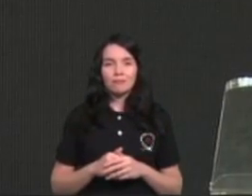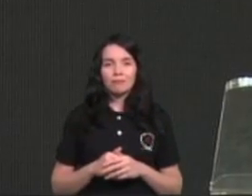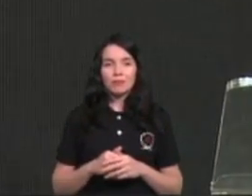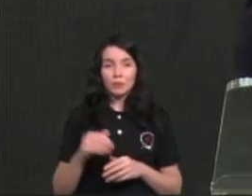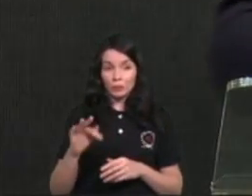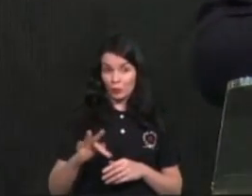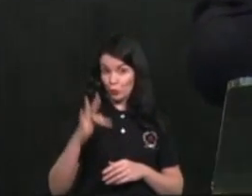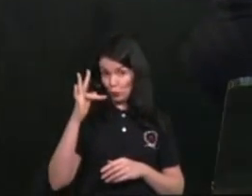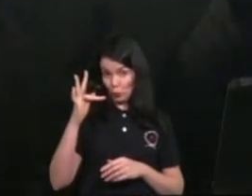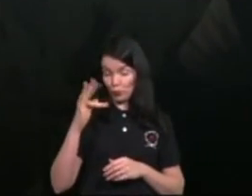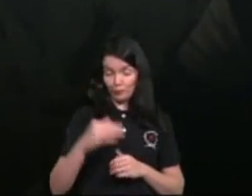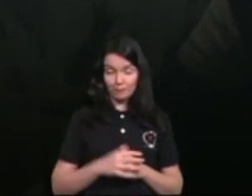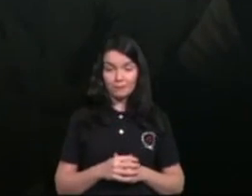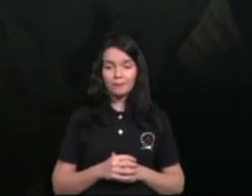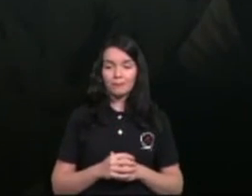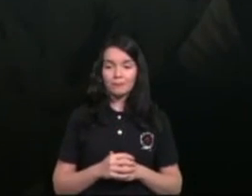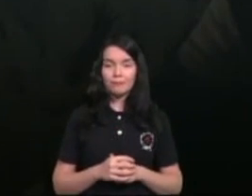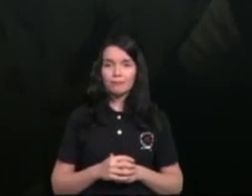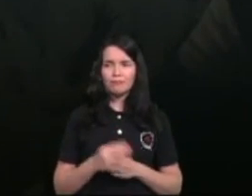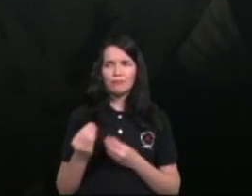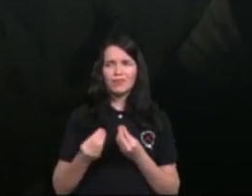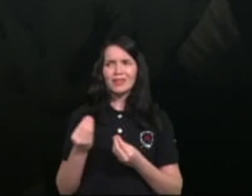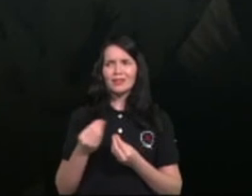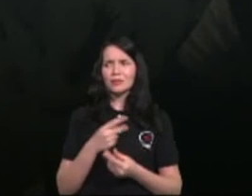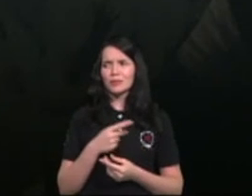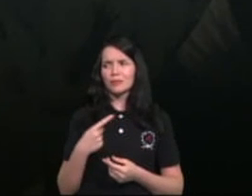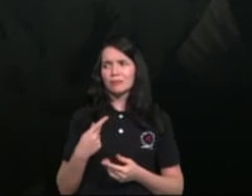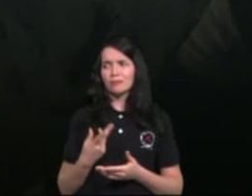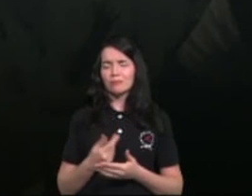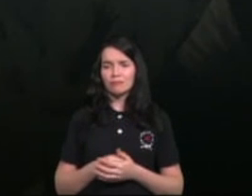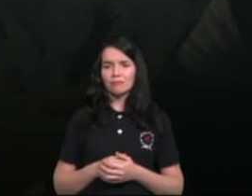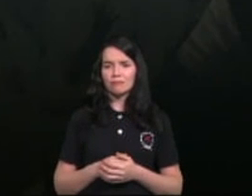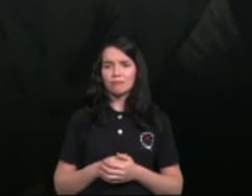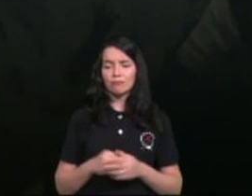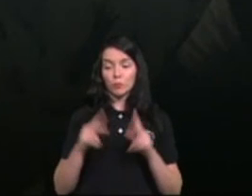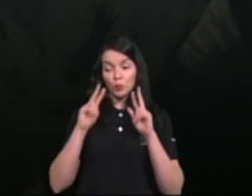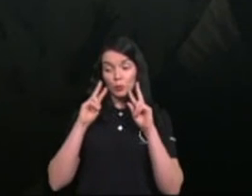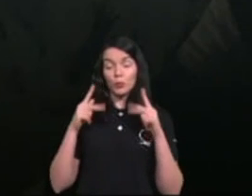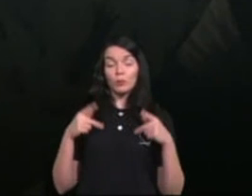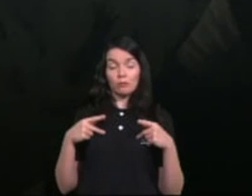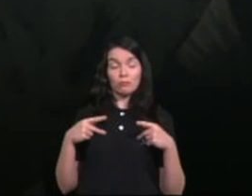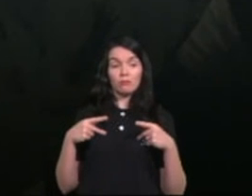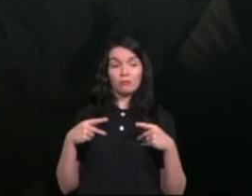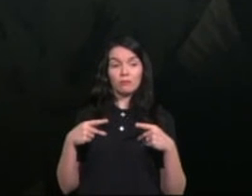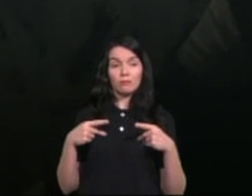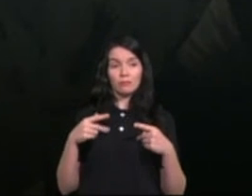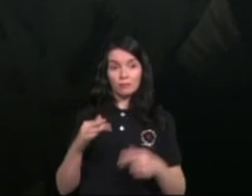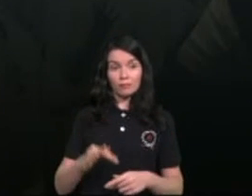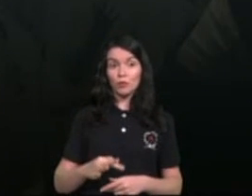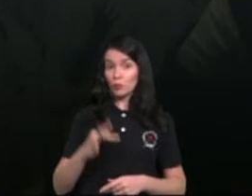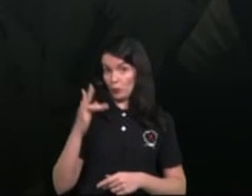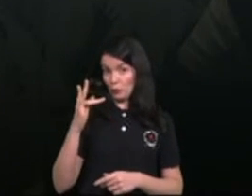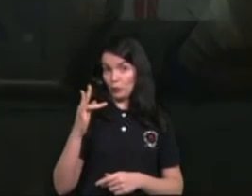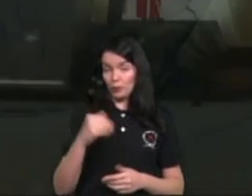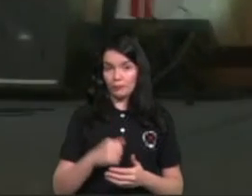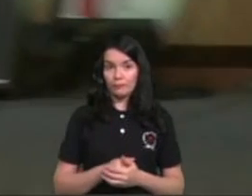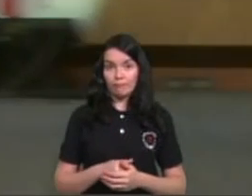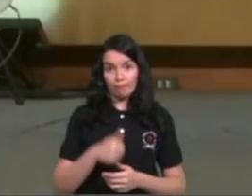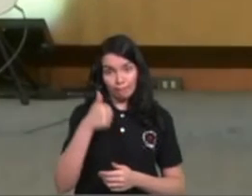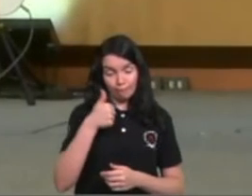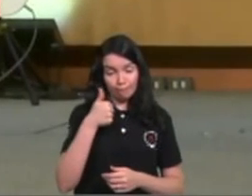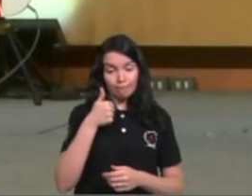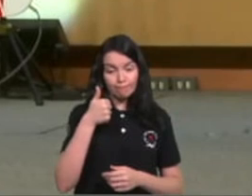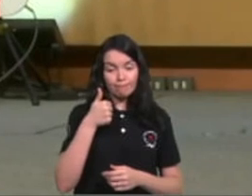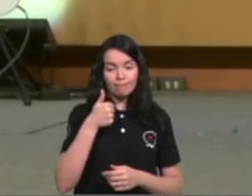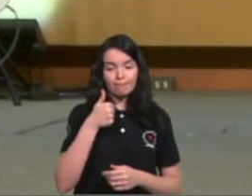ser O que é isso pastor é o que é que o ser humano pode vir a ser então